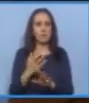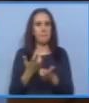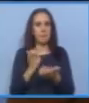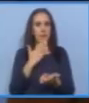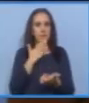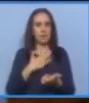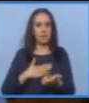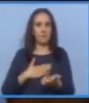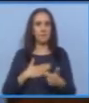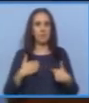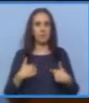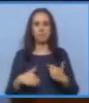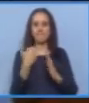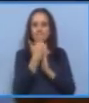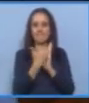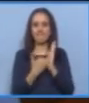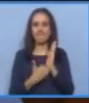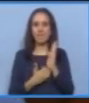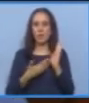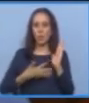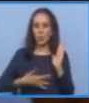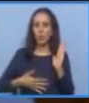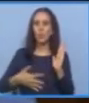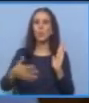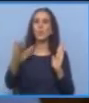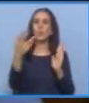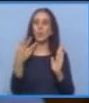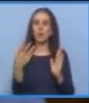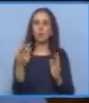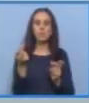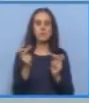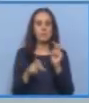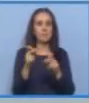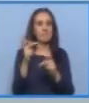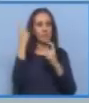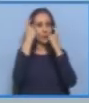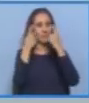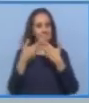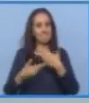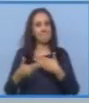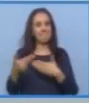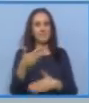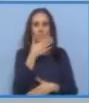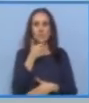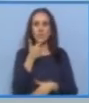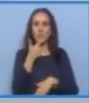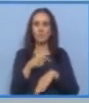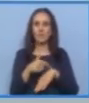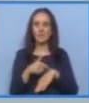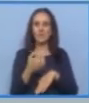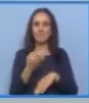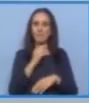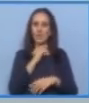que se tenho aqui o menu para uma dieta muito longa para digerir o que se passa. é um momento muito bonito da